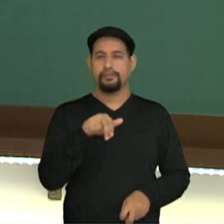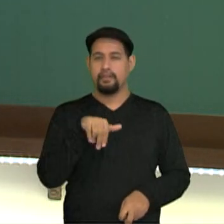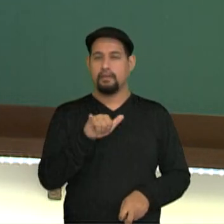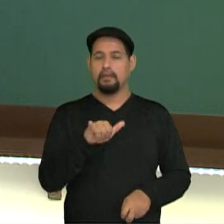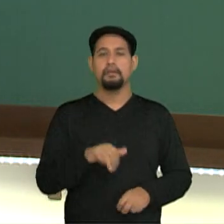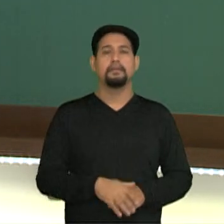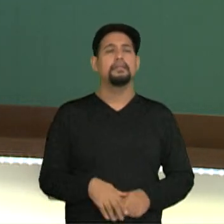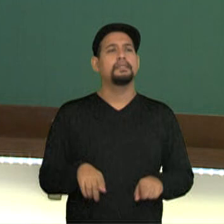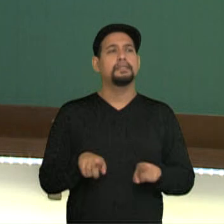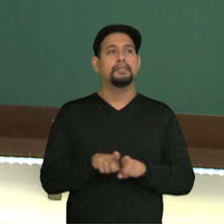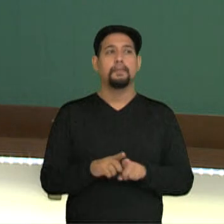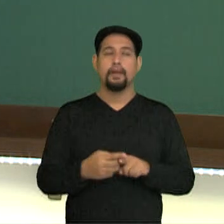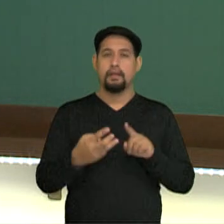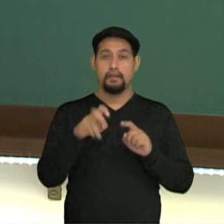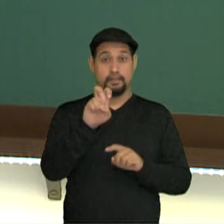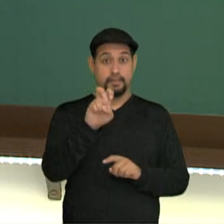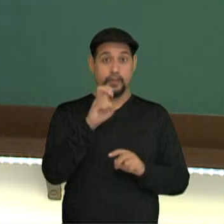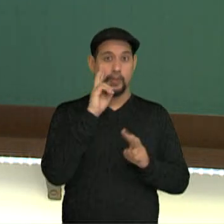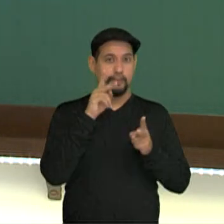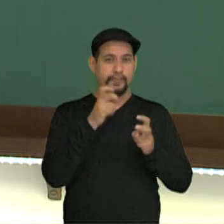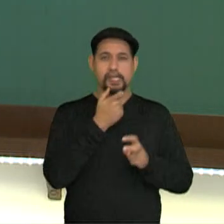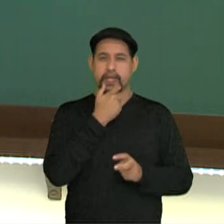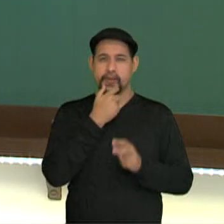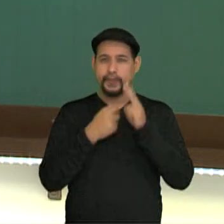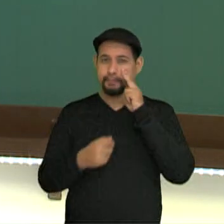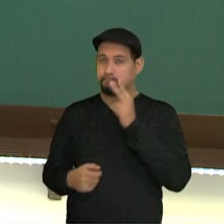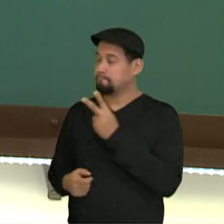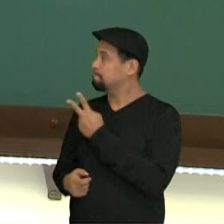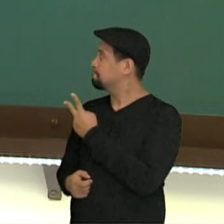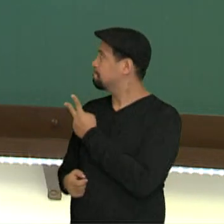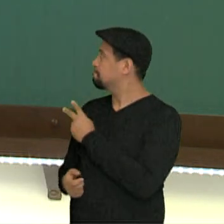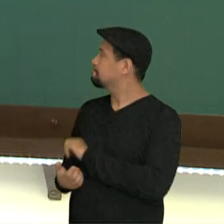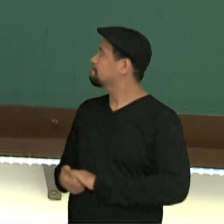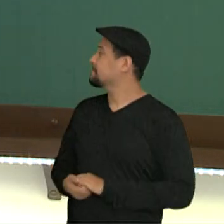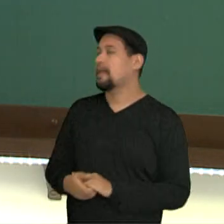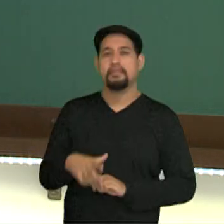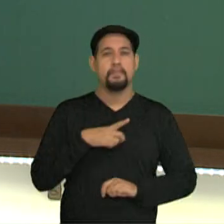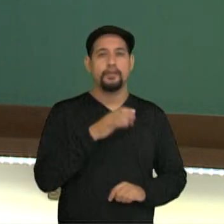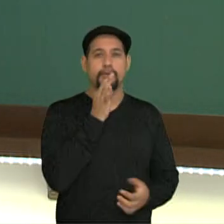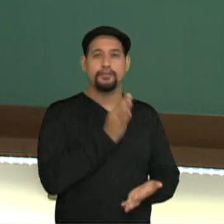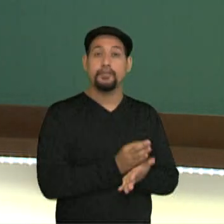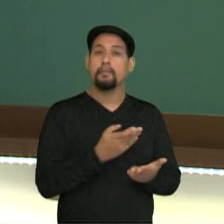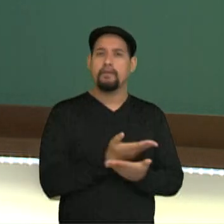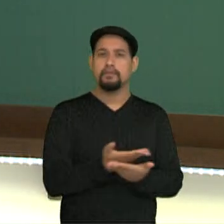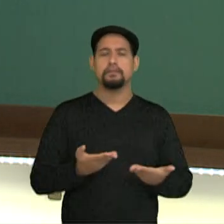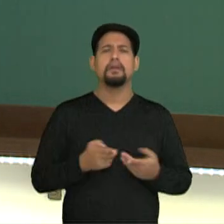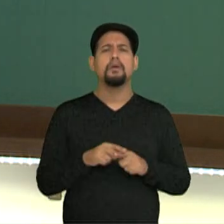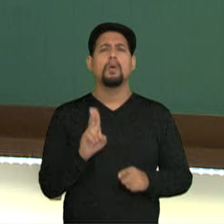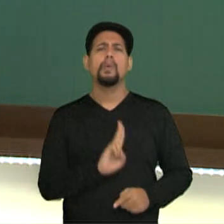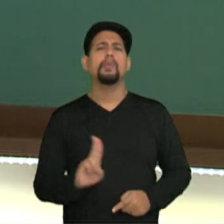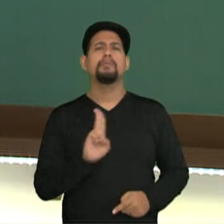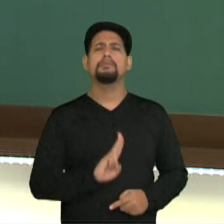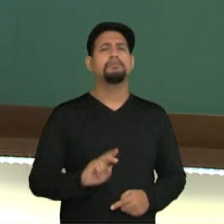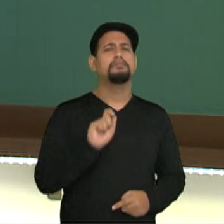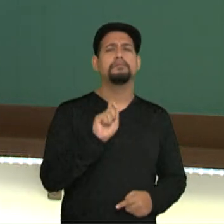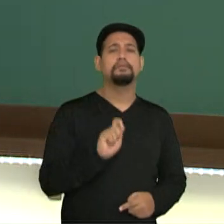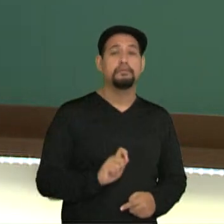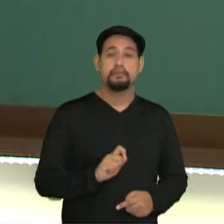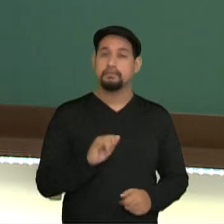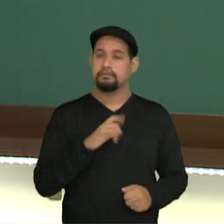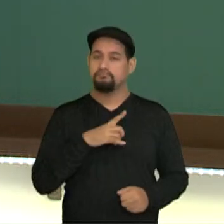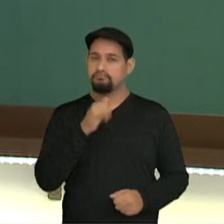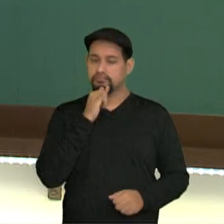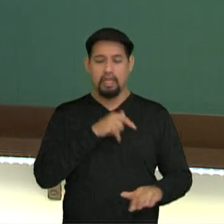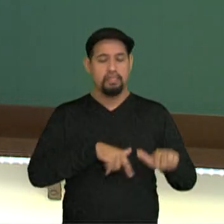Tim usually goes to work by bicycle. Aqui também fica uma dica para vocês. O que nós podemos utilizar na forma, quando